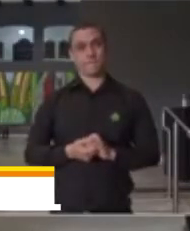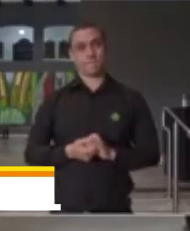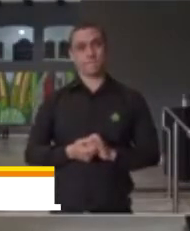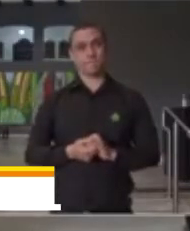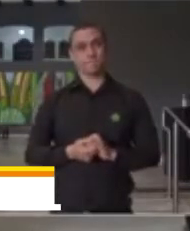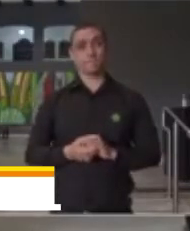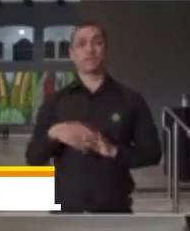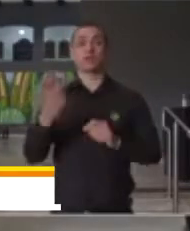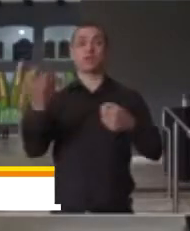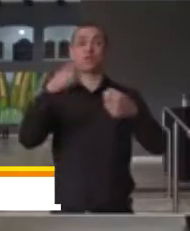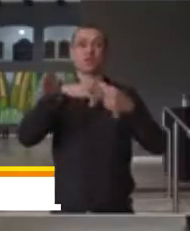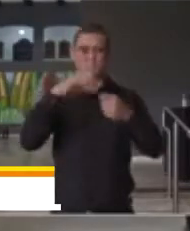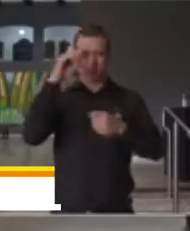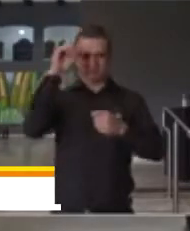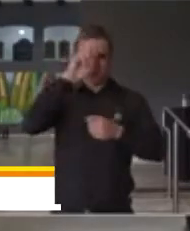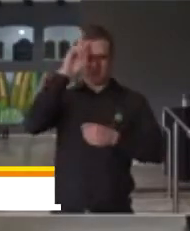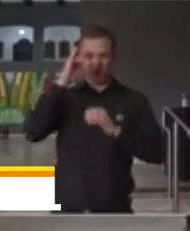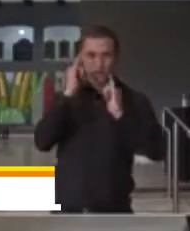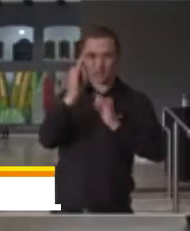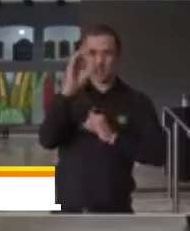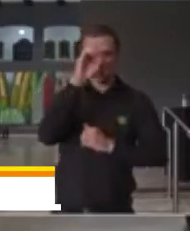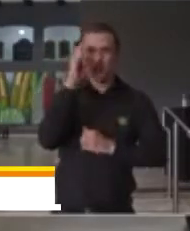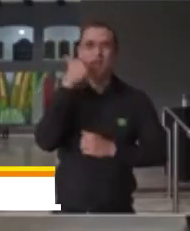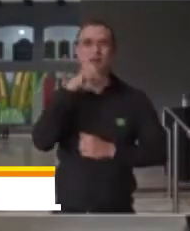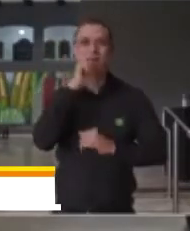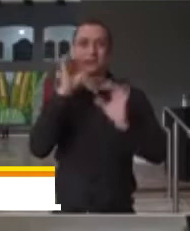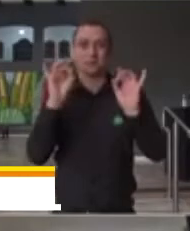e voltando ao dia das mães